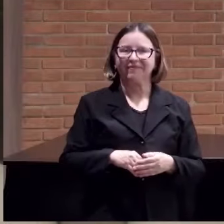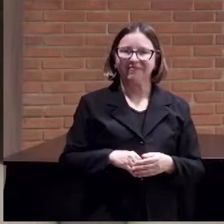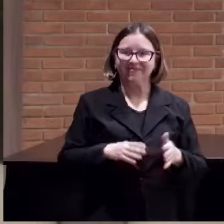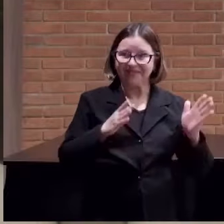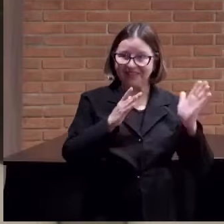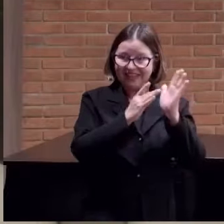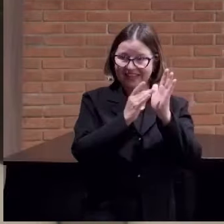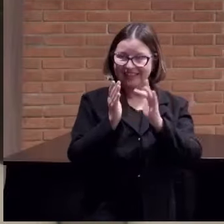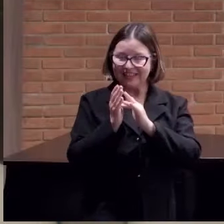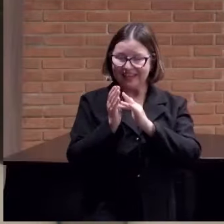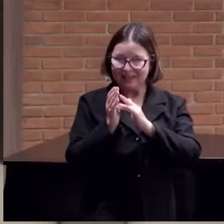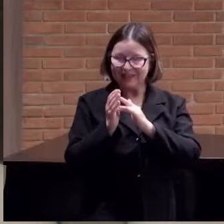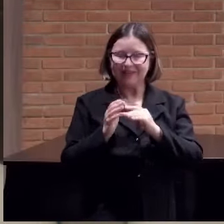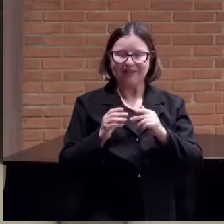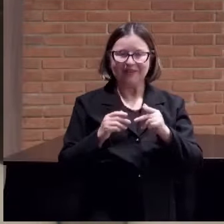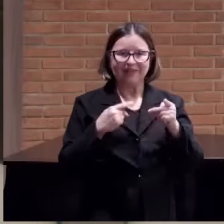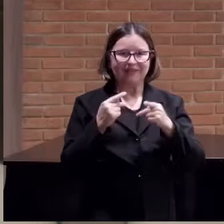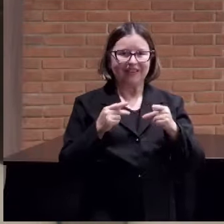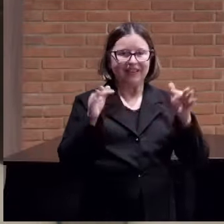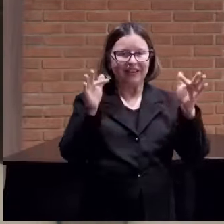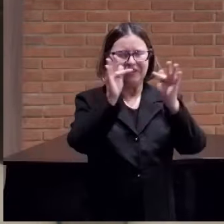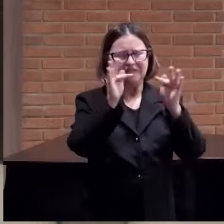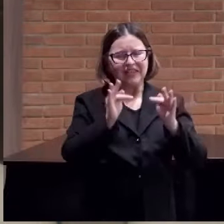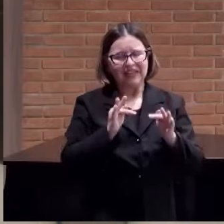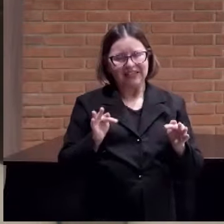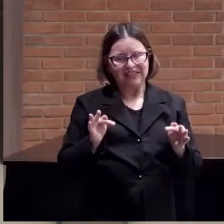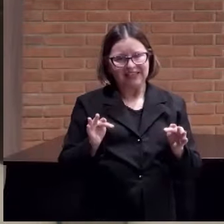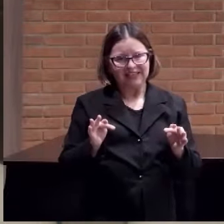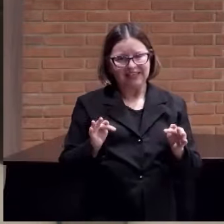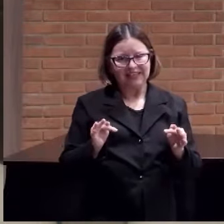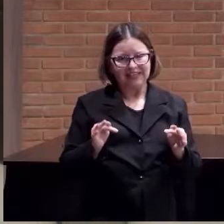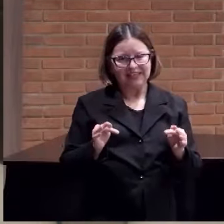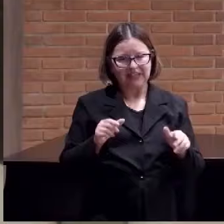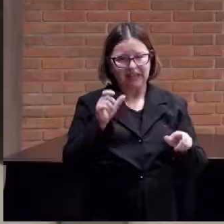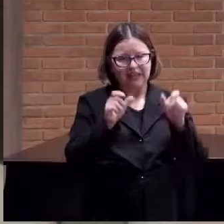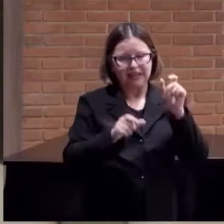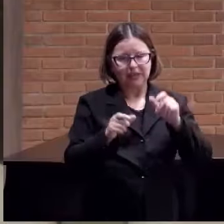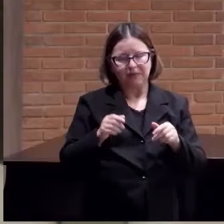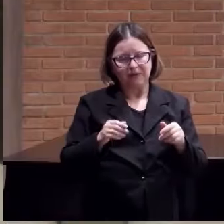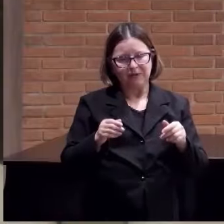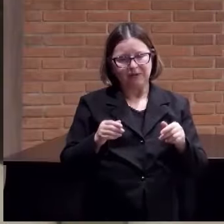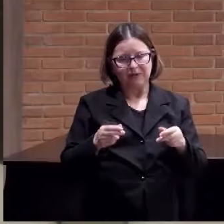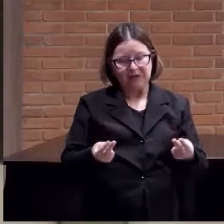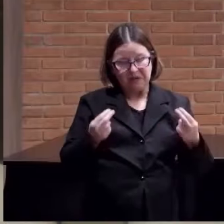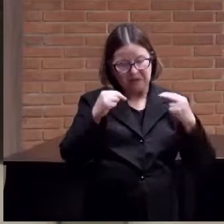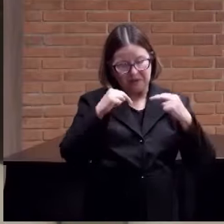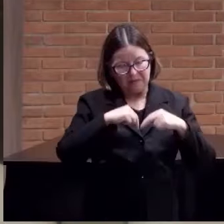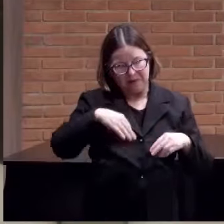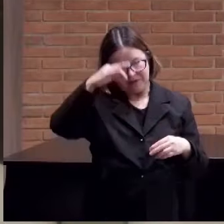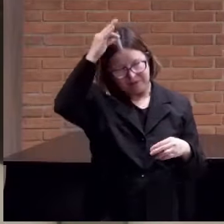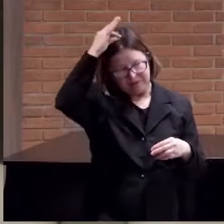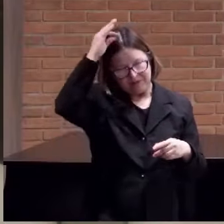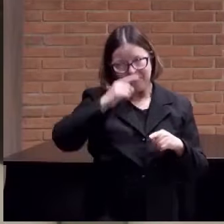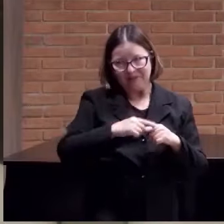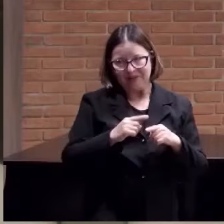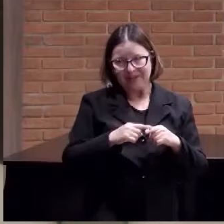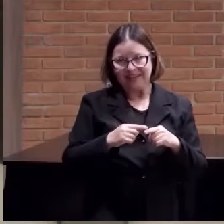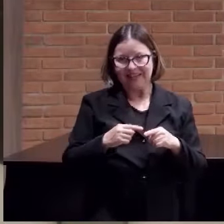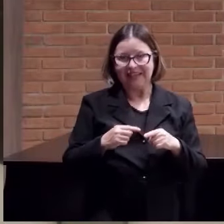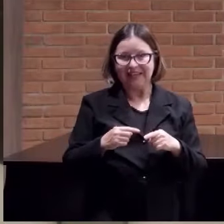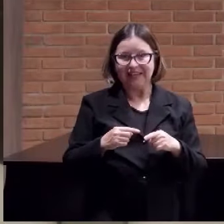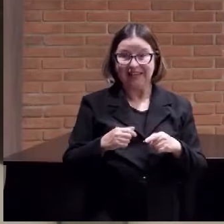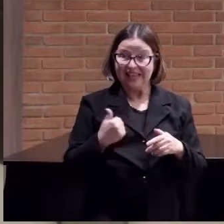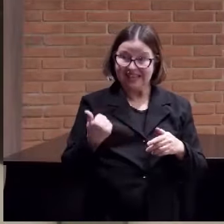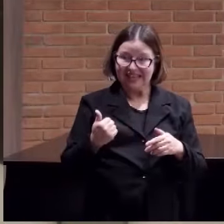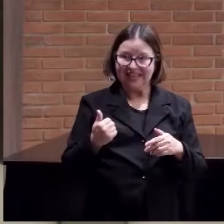Ele começa dizendo: bem-aventurados são os humildes ou os pobres de espírito, porque deles é o reino dos céus.